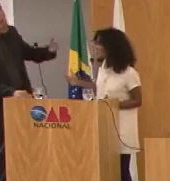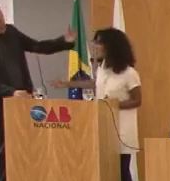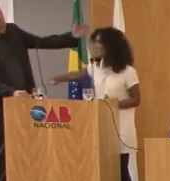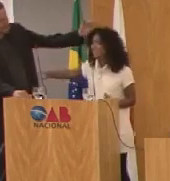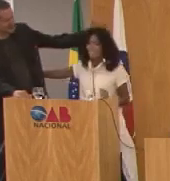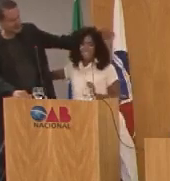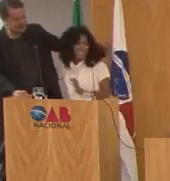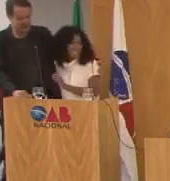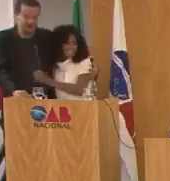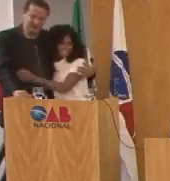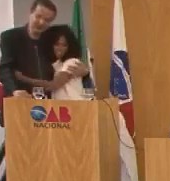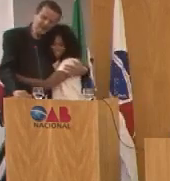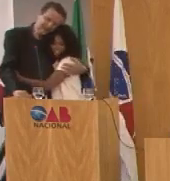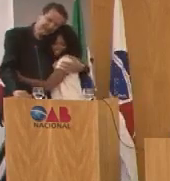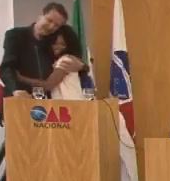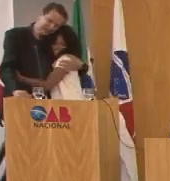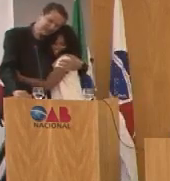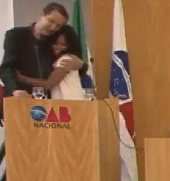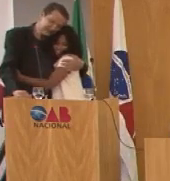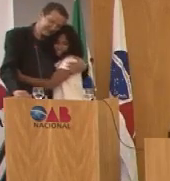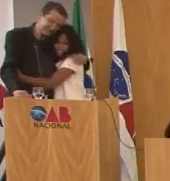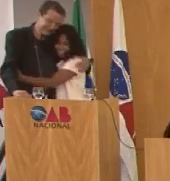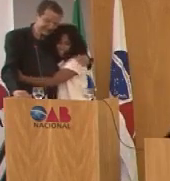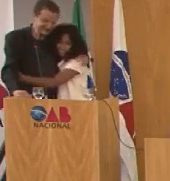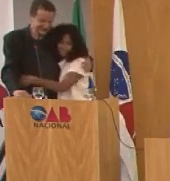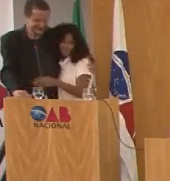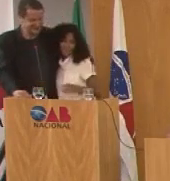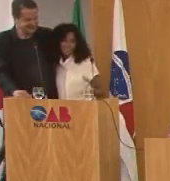abraço de solidariedade. Dê um abraço.